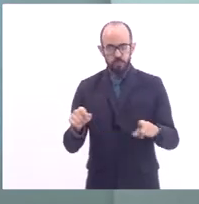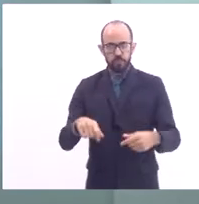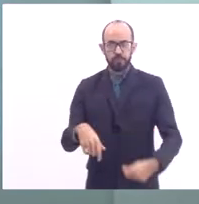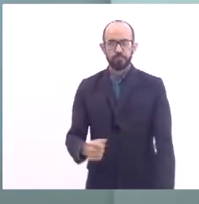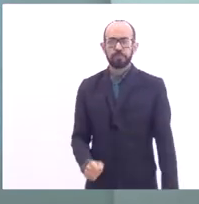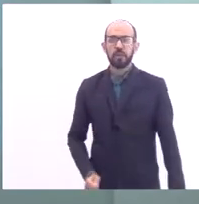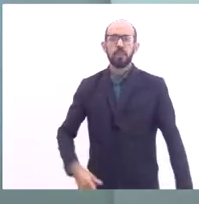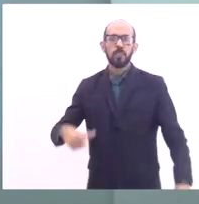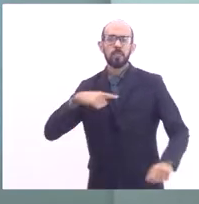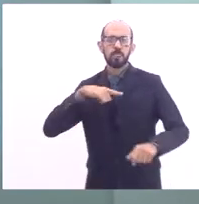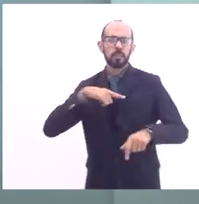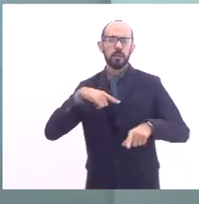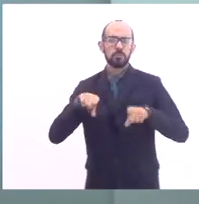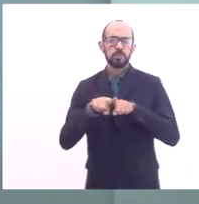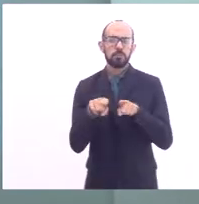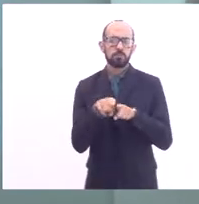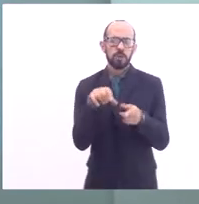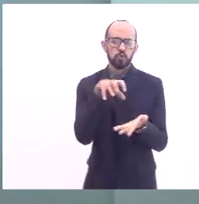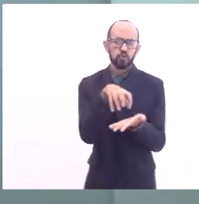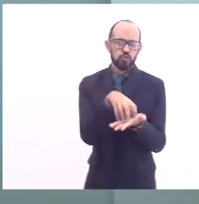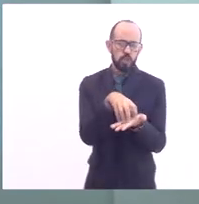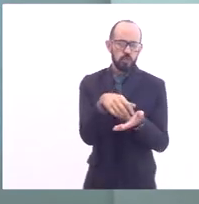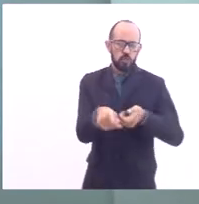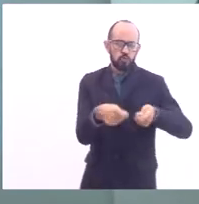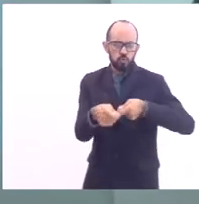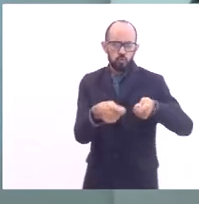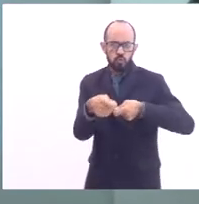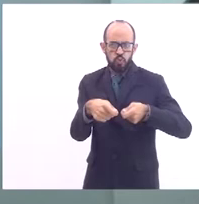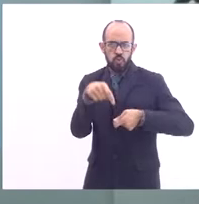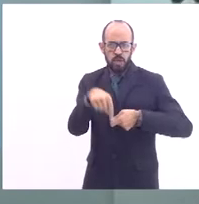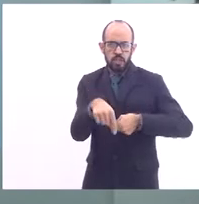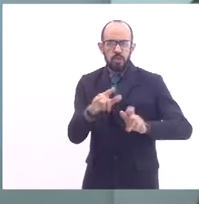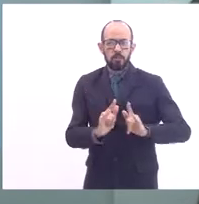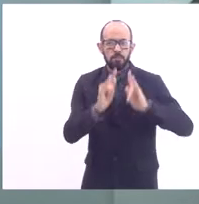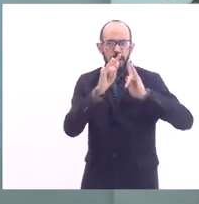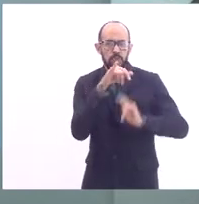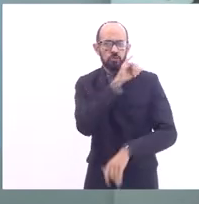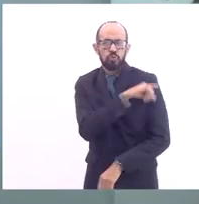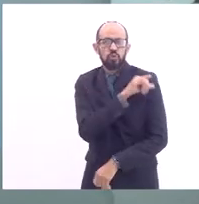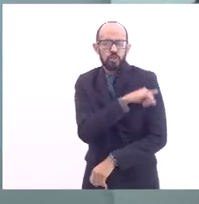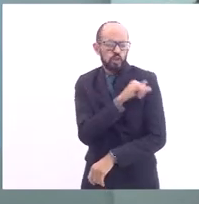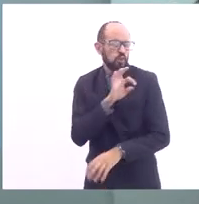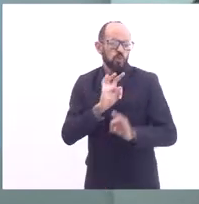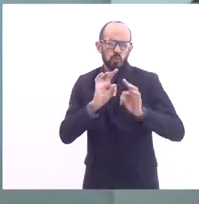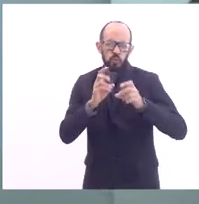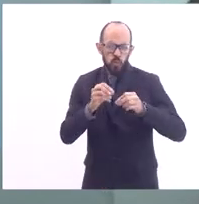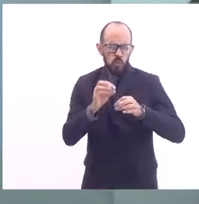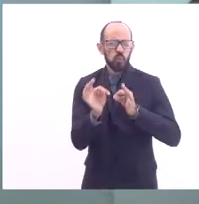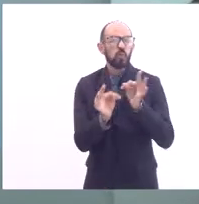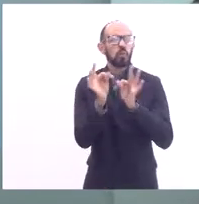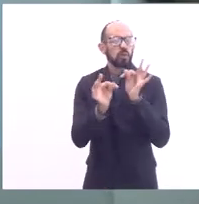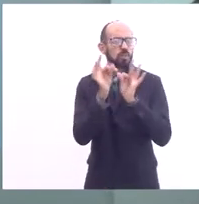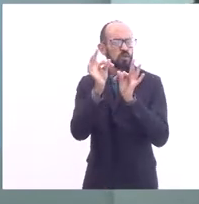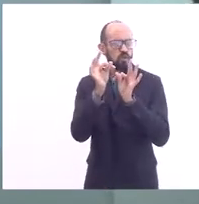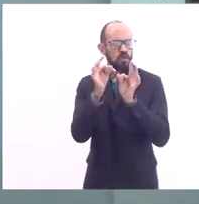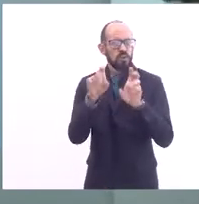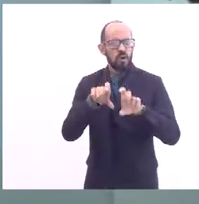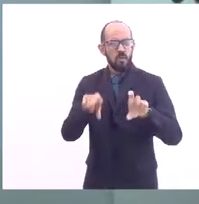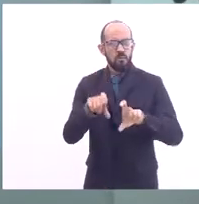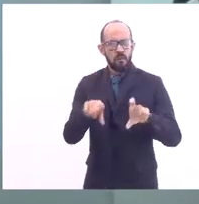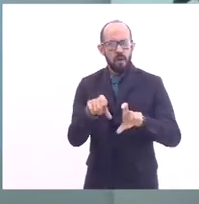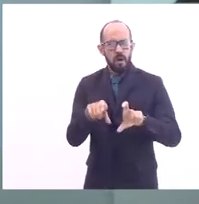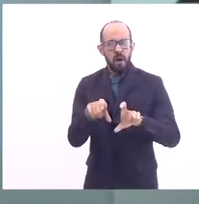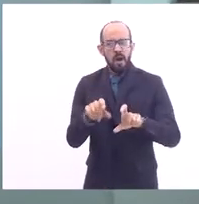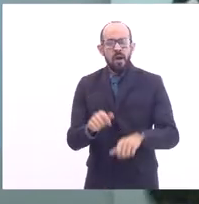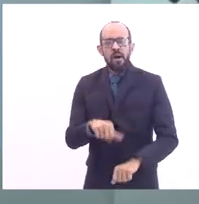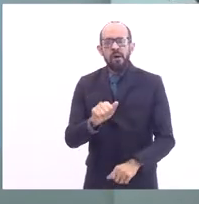Estamos com um novo centro de controle, né, que é no Aqua, aqui o prédio no Rio, né, está todo ele digitalizado. Conectividade